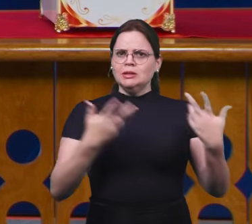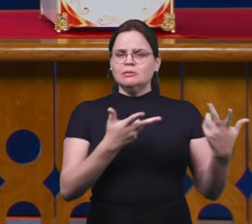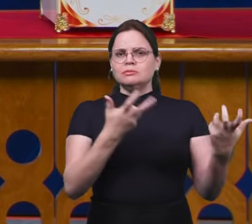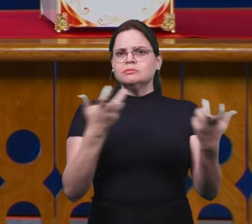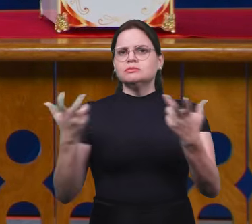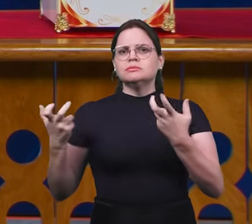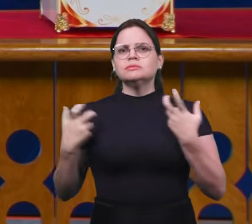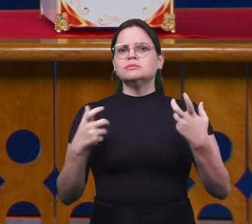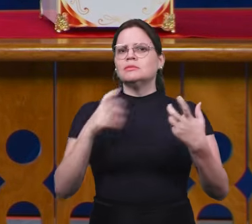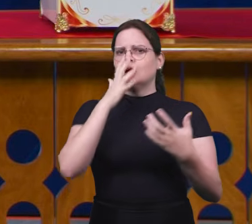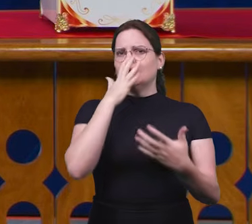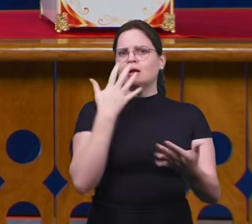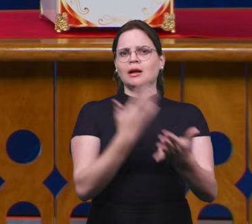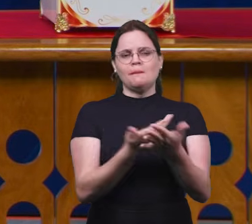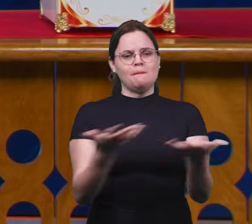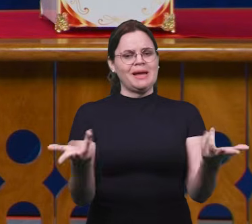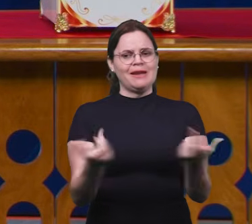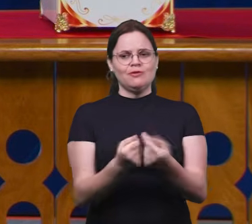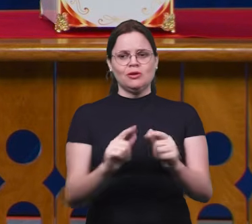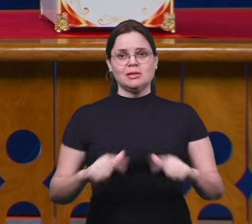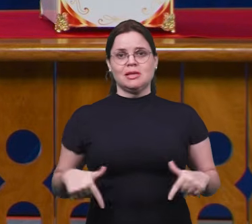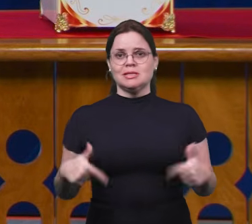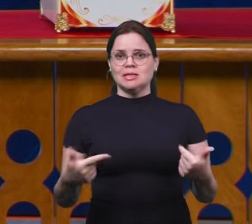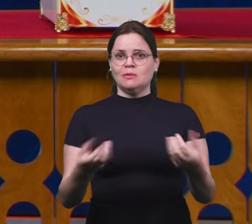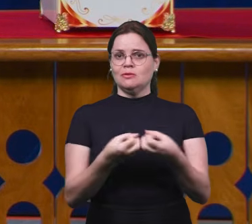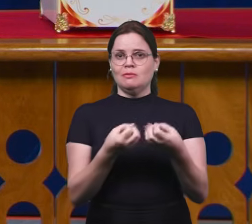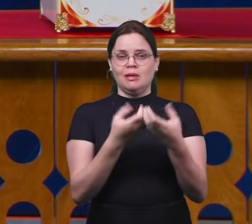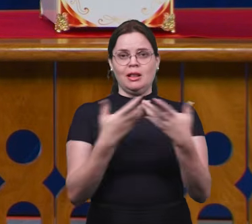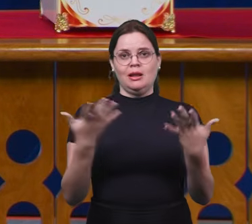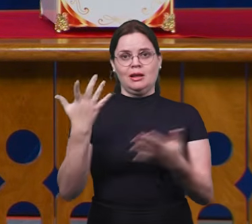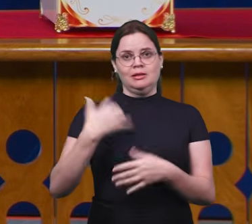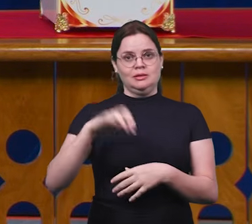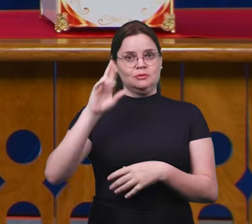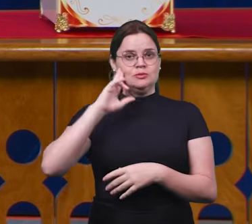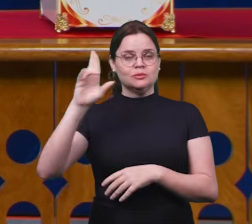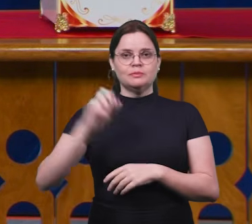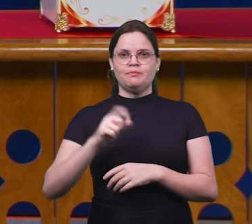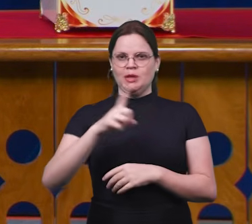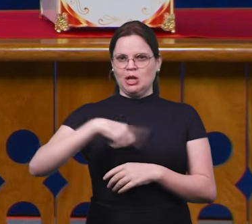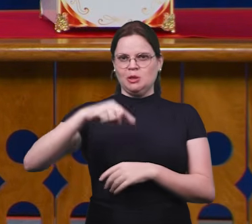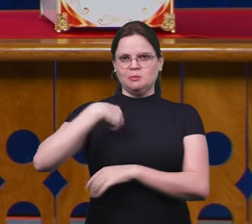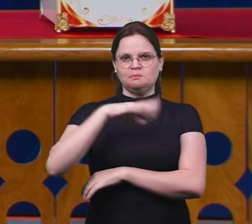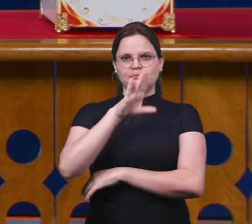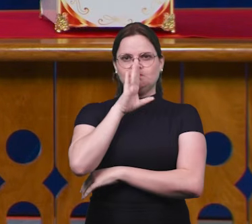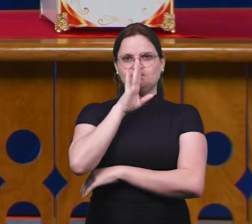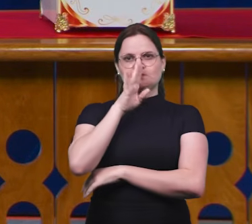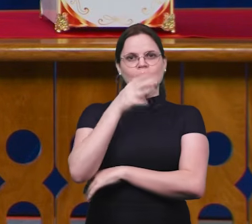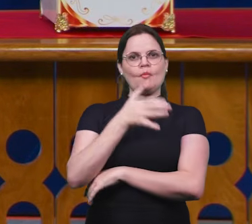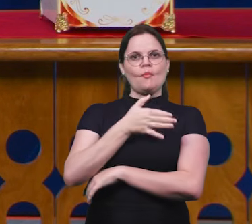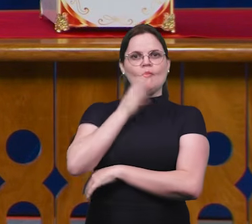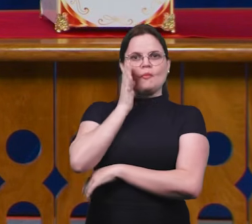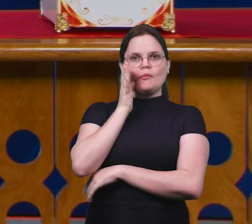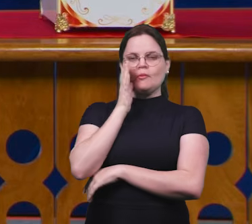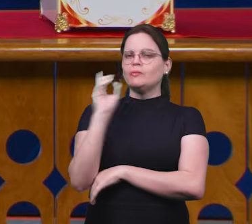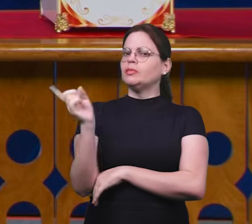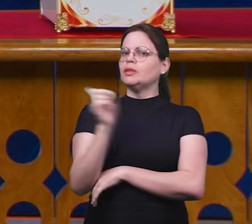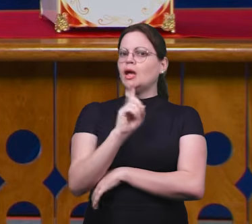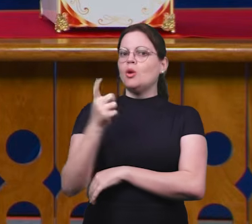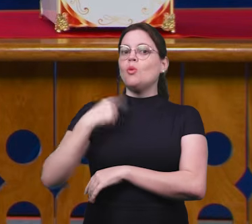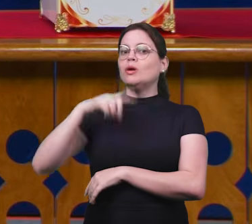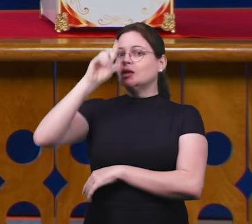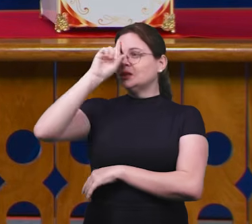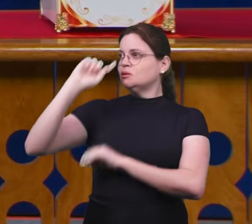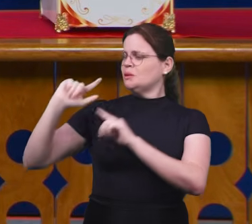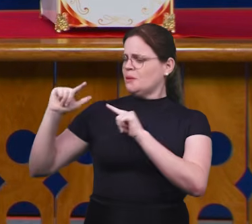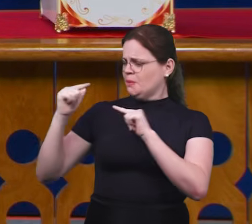vendo coisas maravilhosas, gloriosas. E nós não podemos nos calar acerca daquilo que nós temos visto, do que